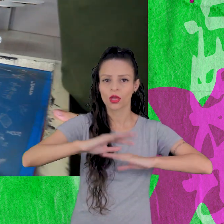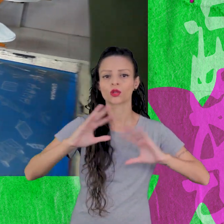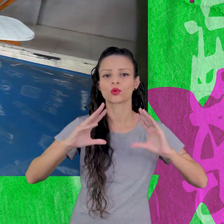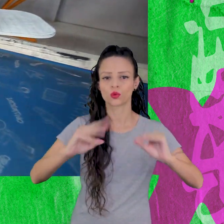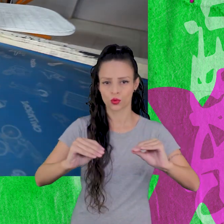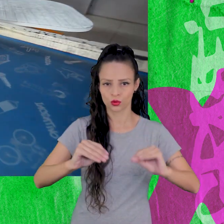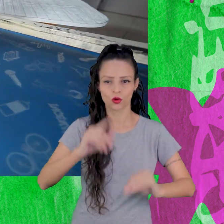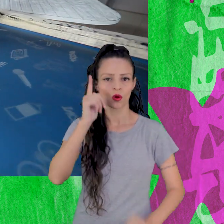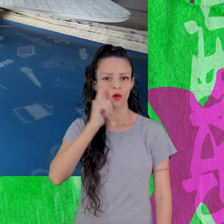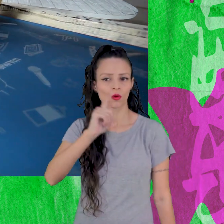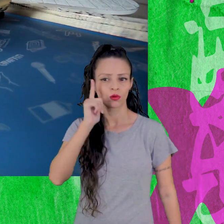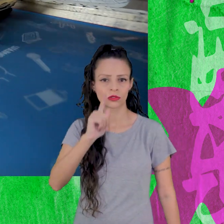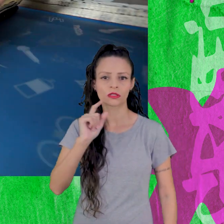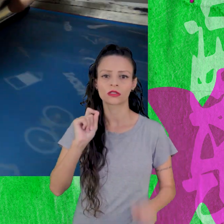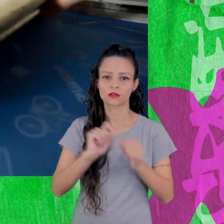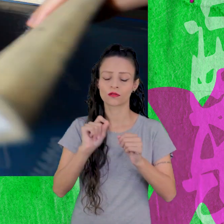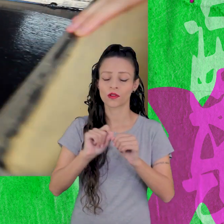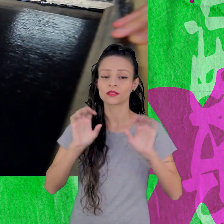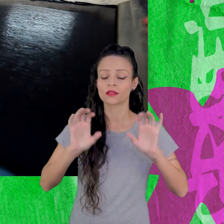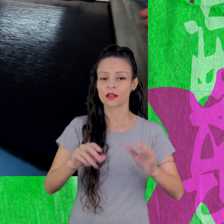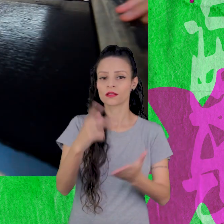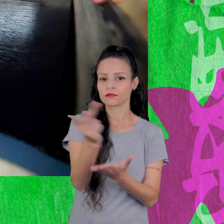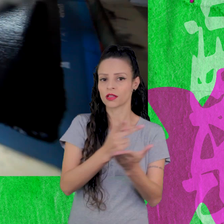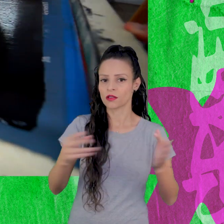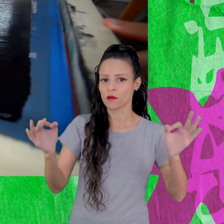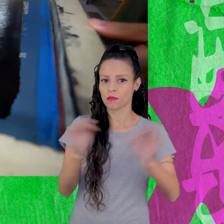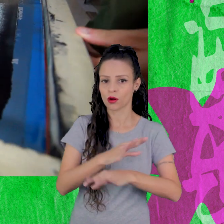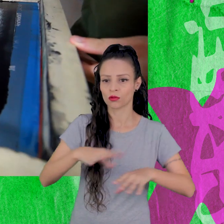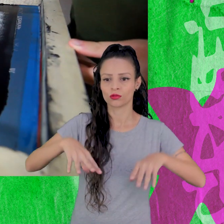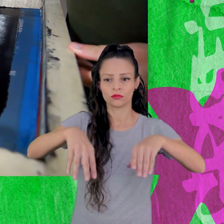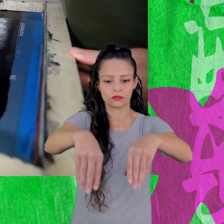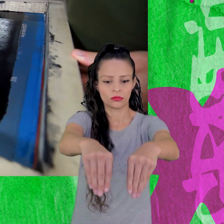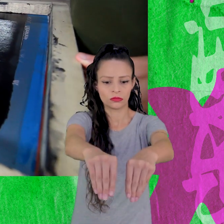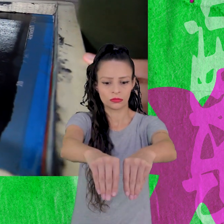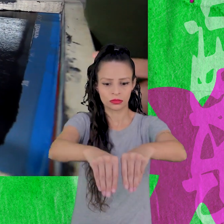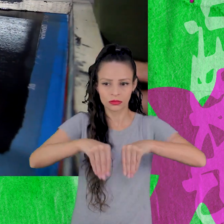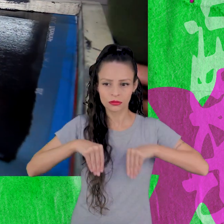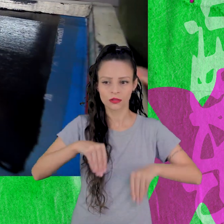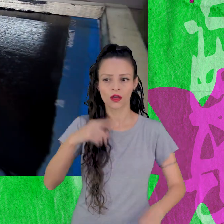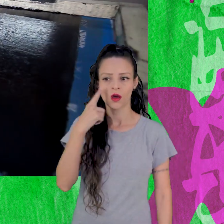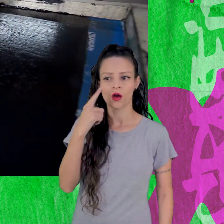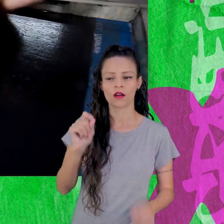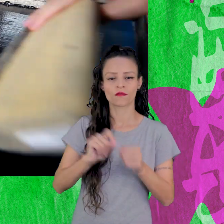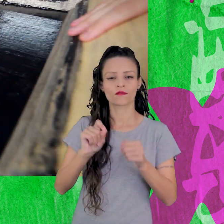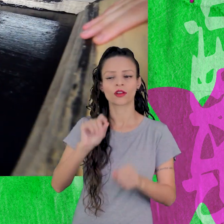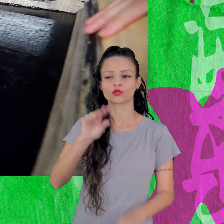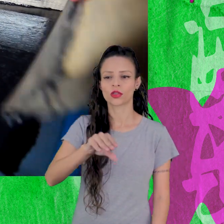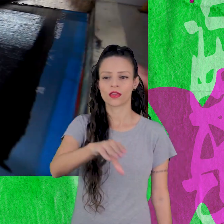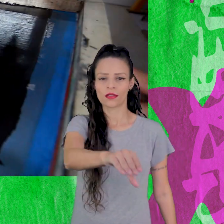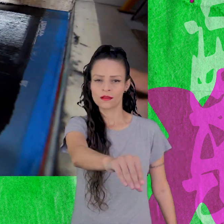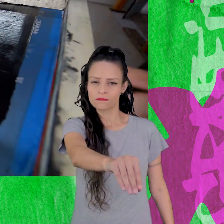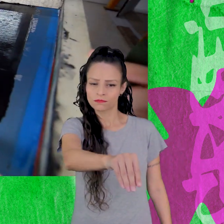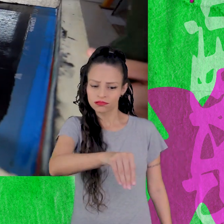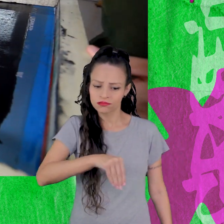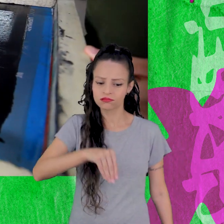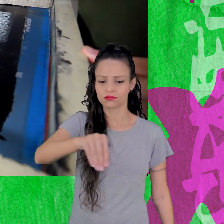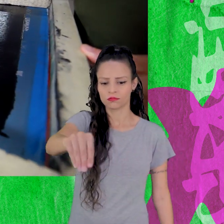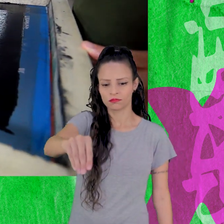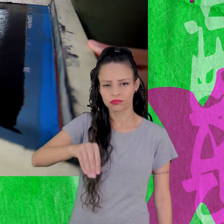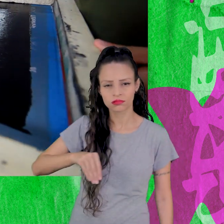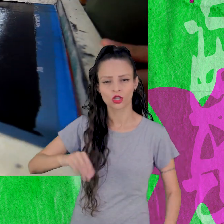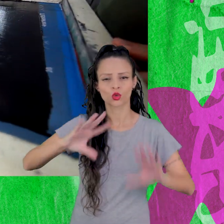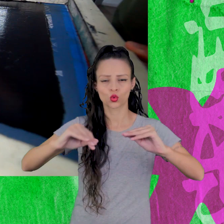tela, passando assim pro tecido que está lá embaixo. Então o que a gente faz? A gente espalha bem aqui de